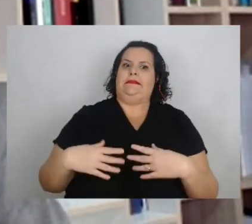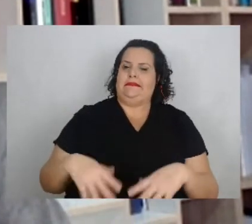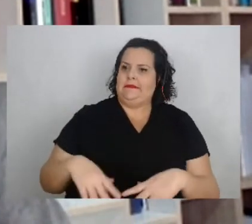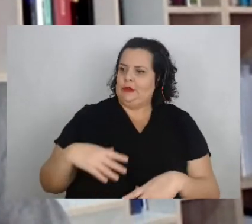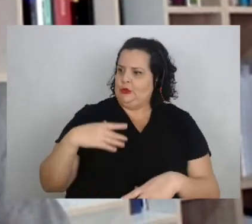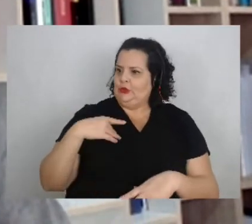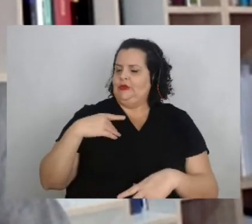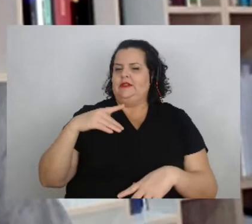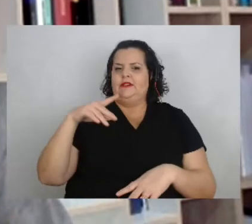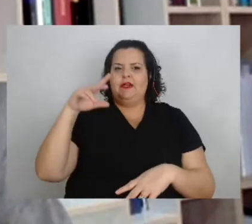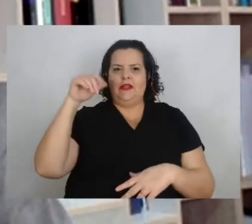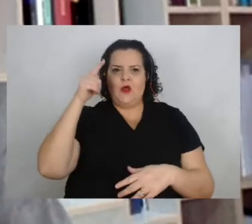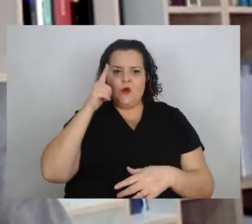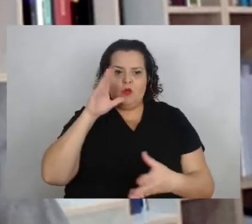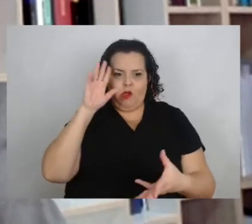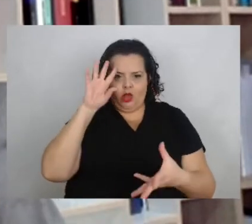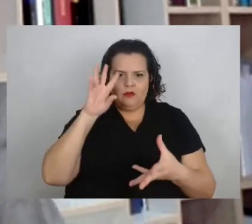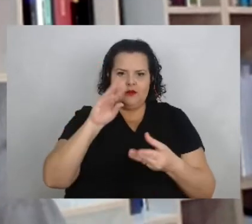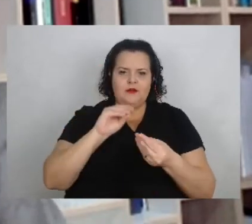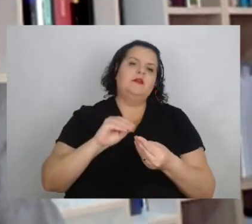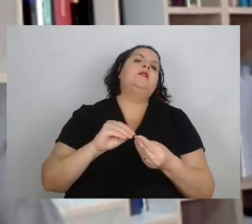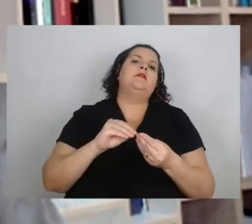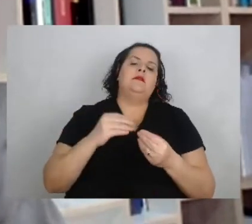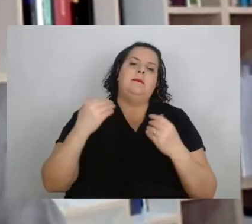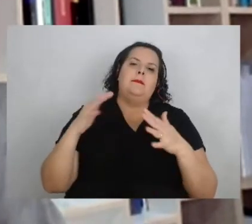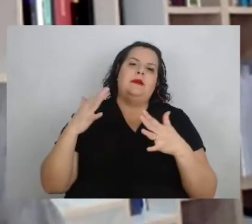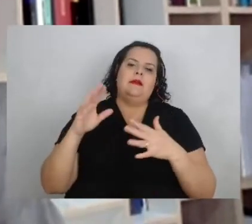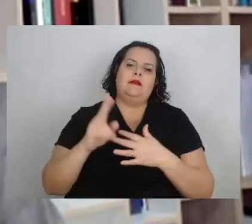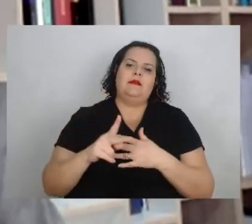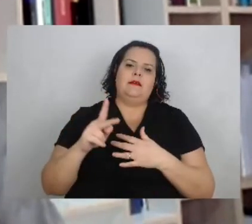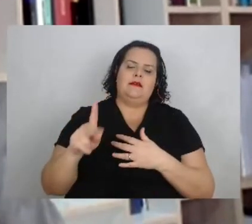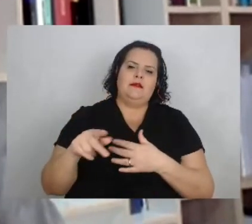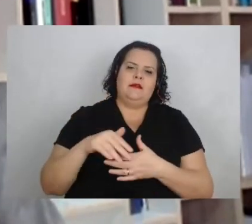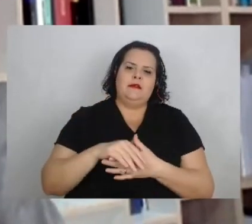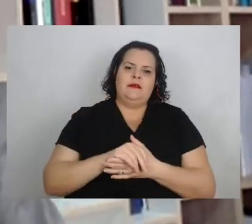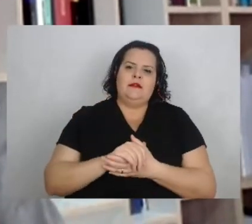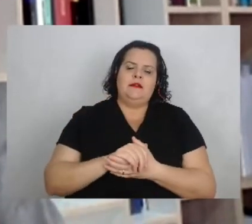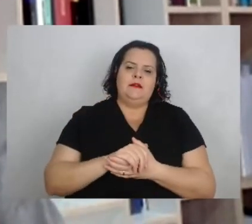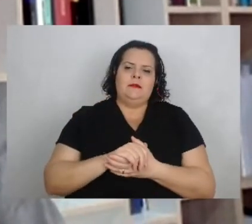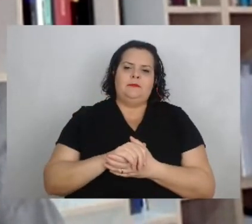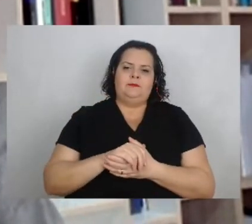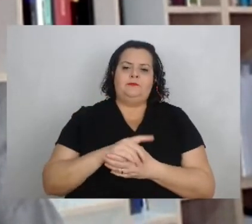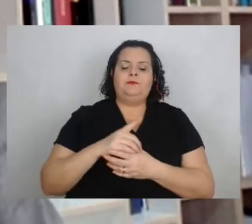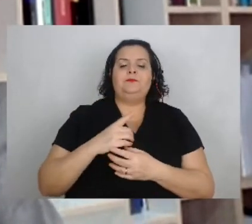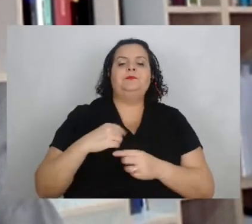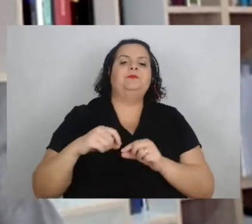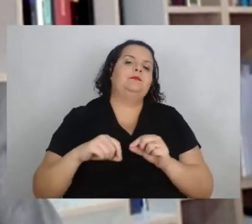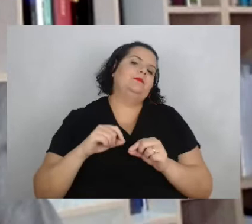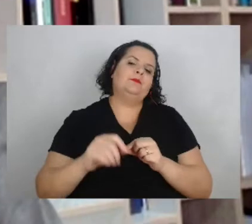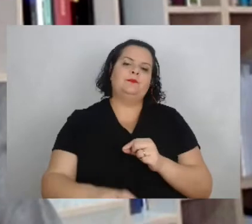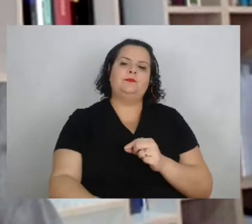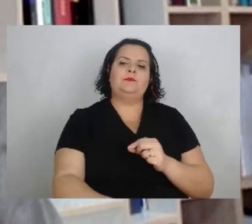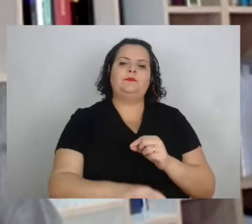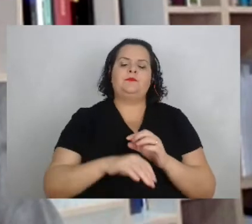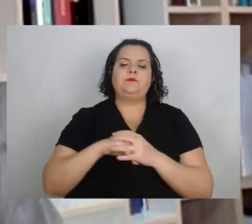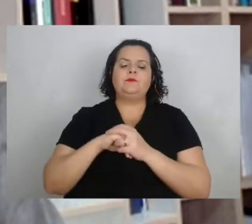uma capacidade didática. Parabéns, professora, né? Eu acho que nos ajudou muito. Eu também vou me utilizar aqui de